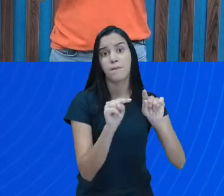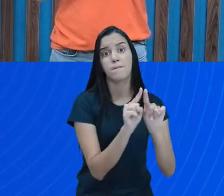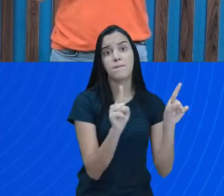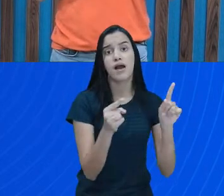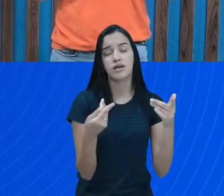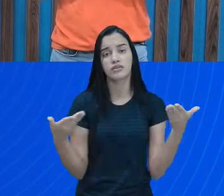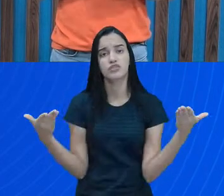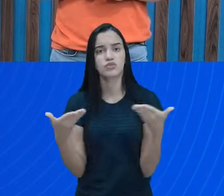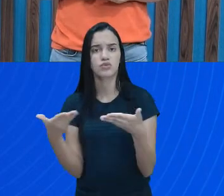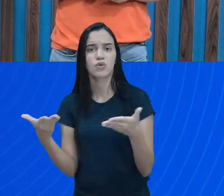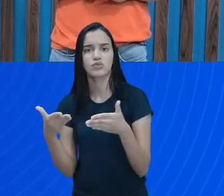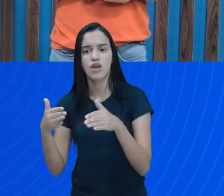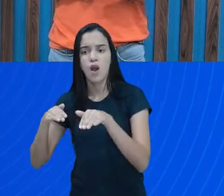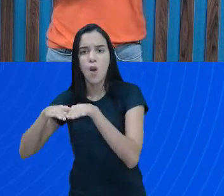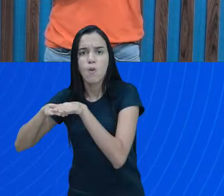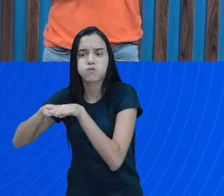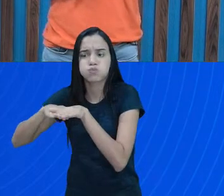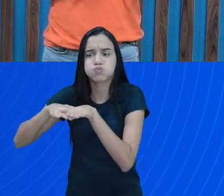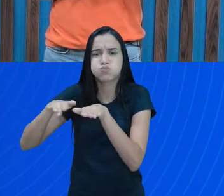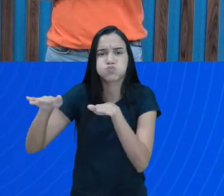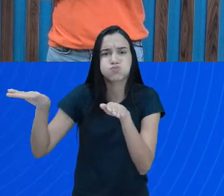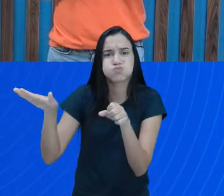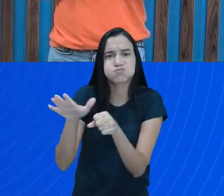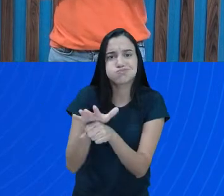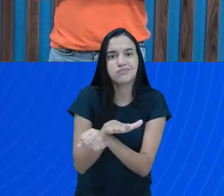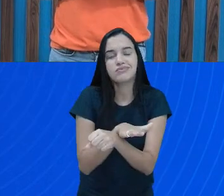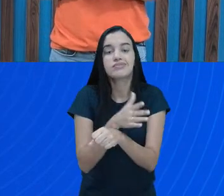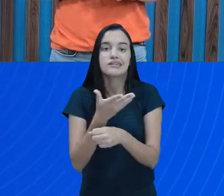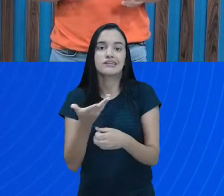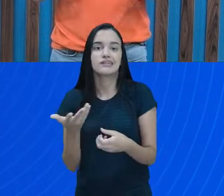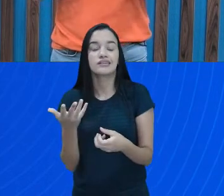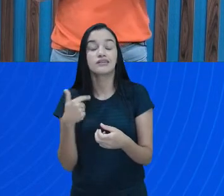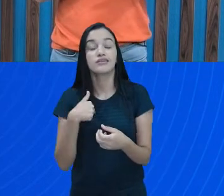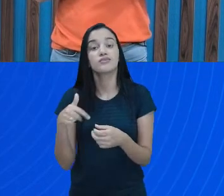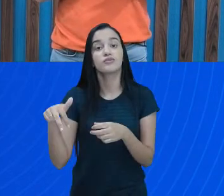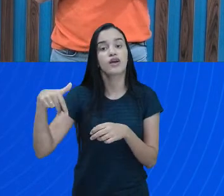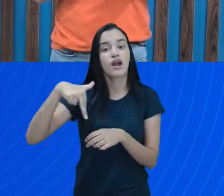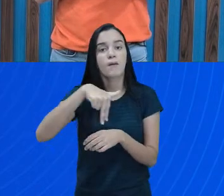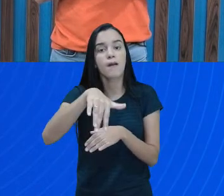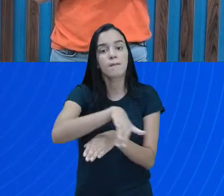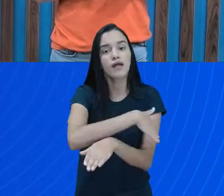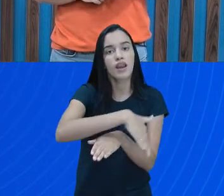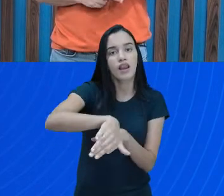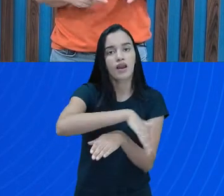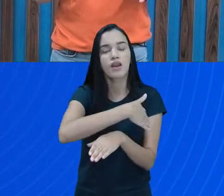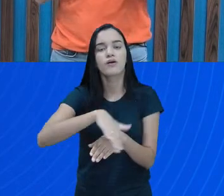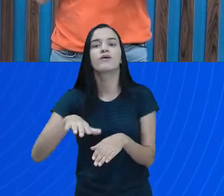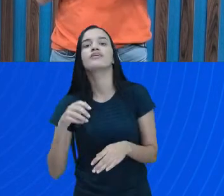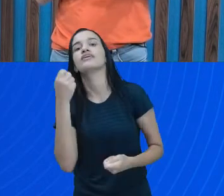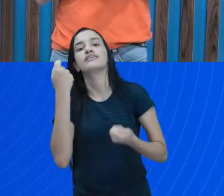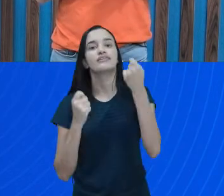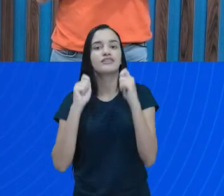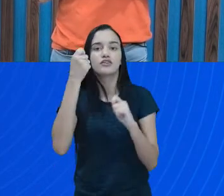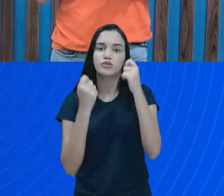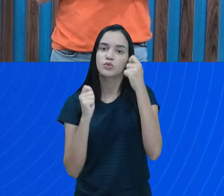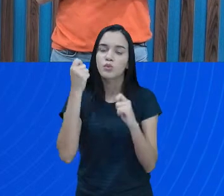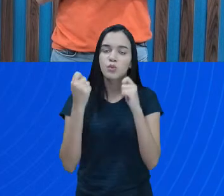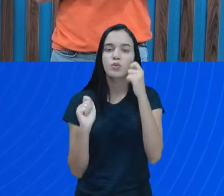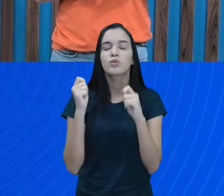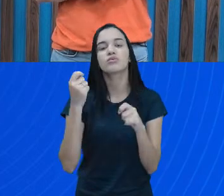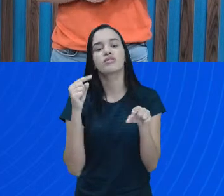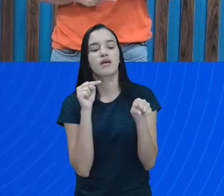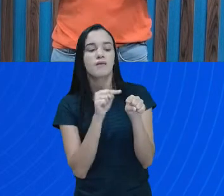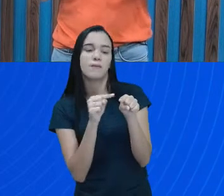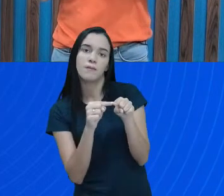temos um monte de carros. Se a gente for caminhar por outras ruas do Recife, nós também temos indústrias, né? Em outros bairros nós